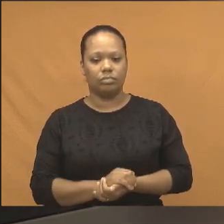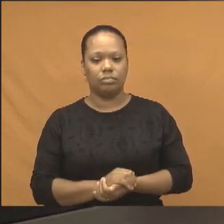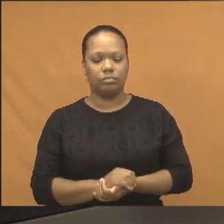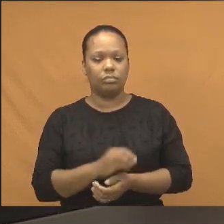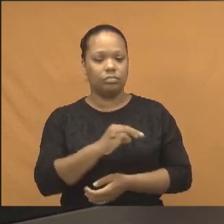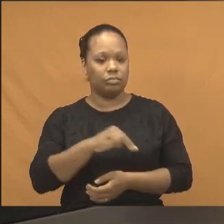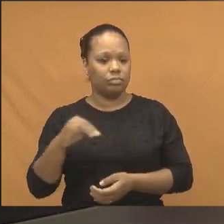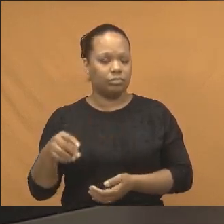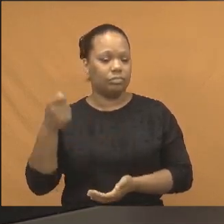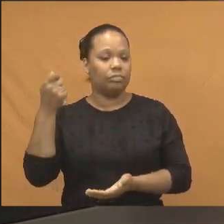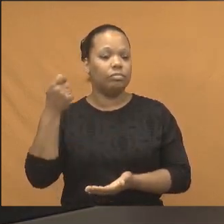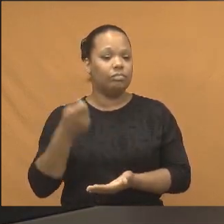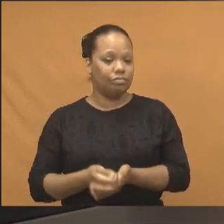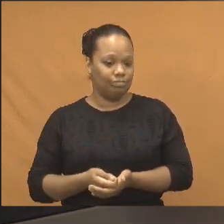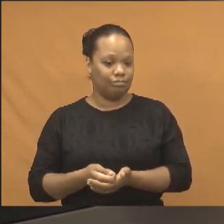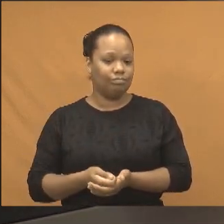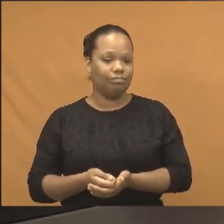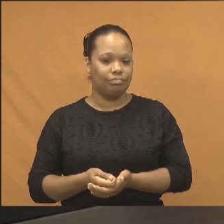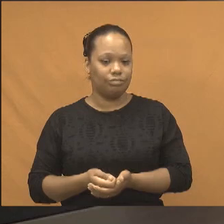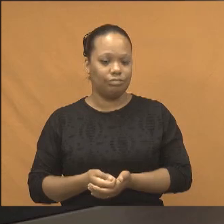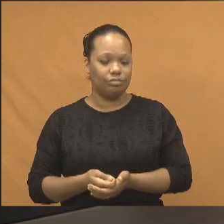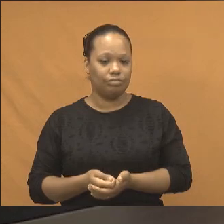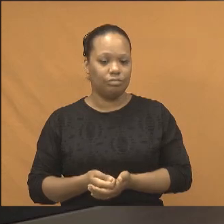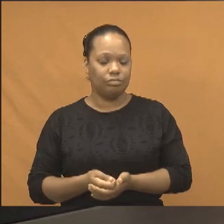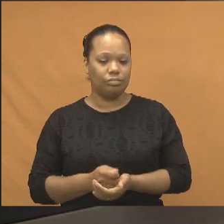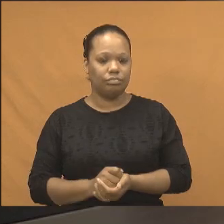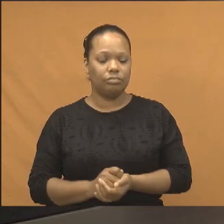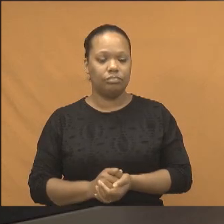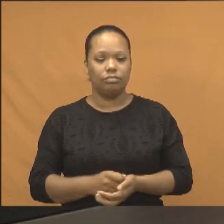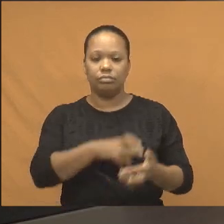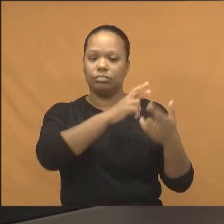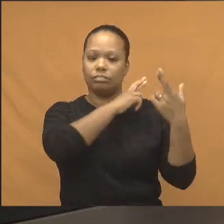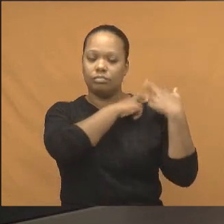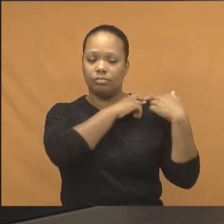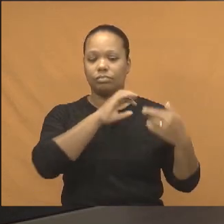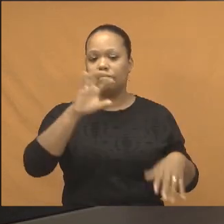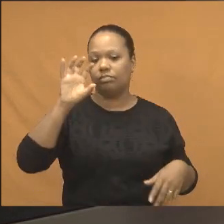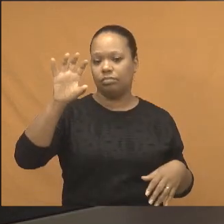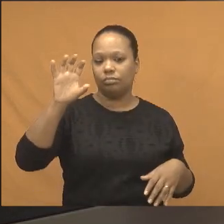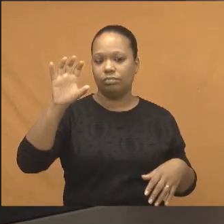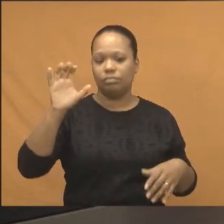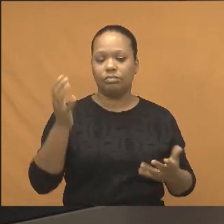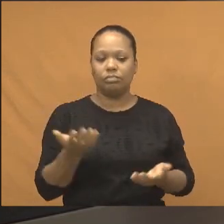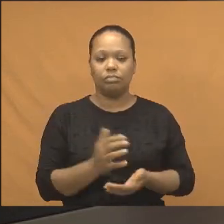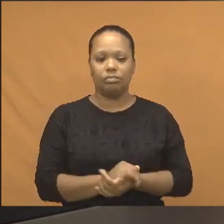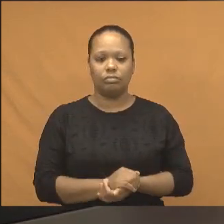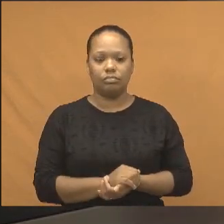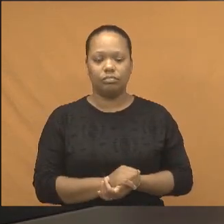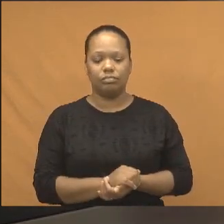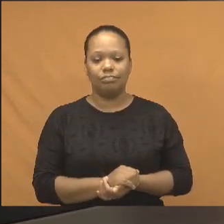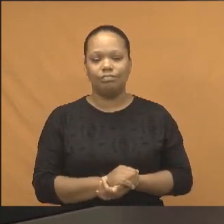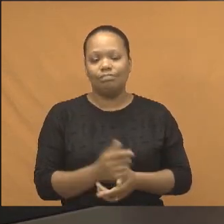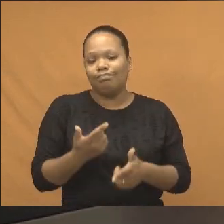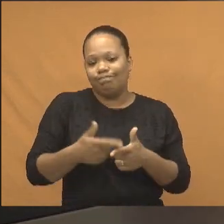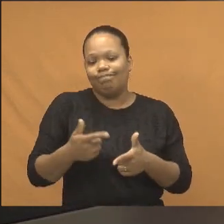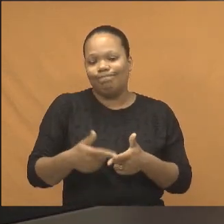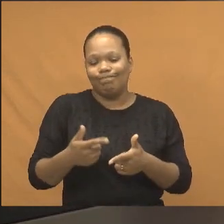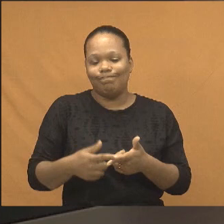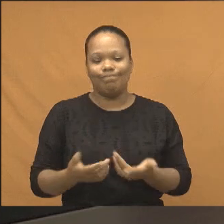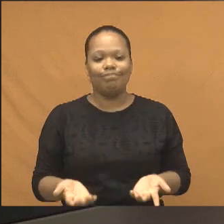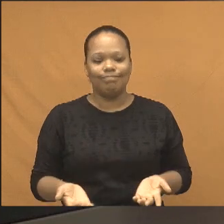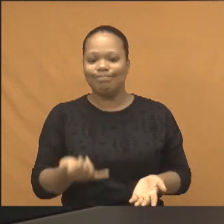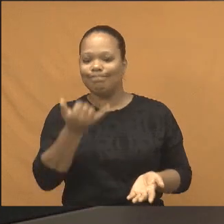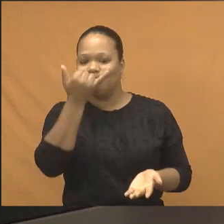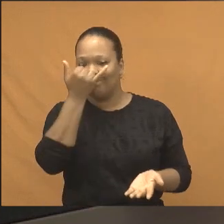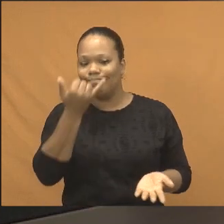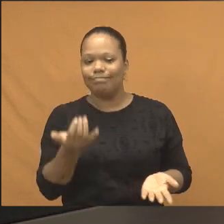não que tem, acaba pagando essa conta, que deveria ser do Estado, acaba ficando com esse pepino, entre aspas, na mão